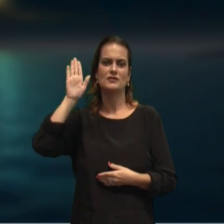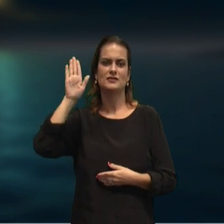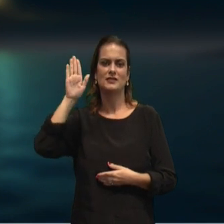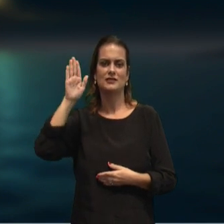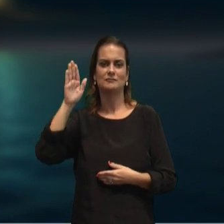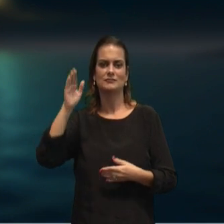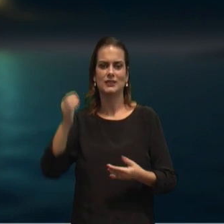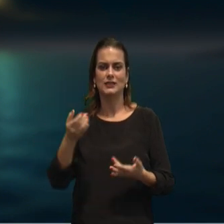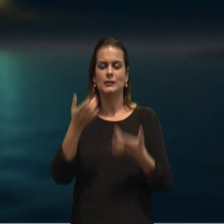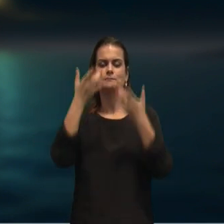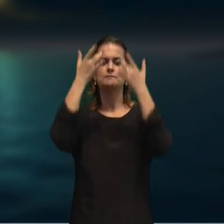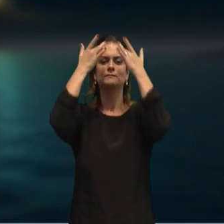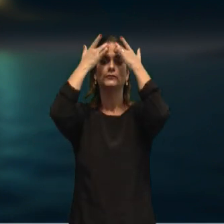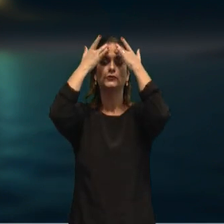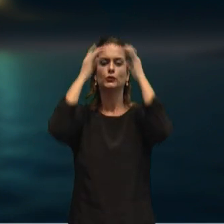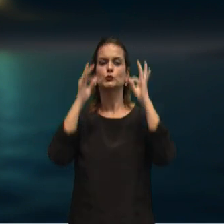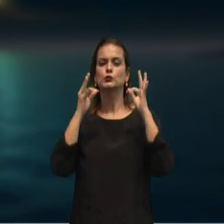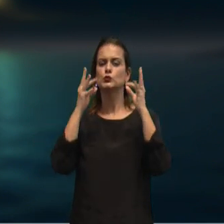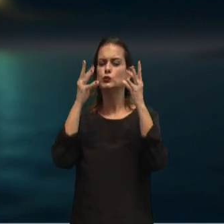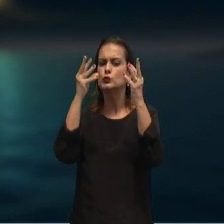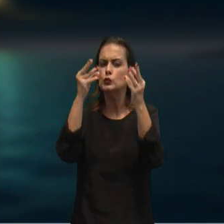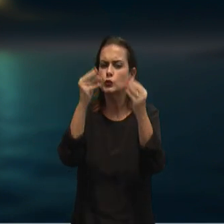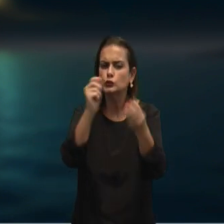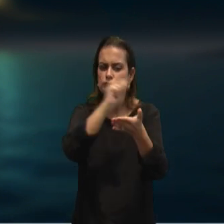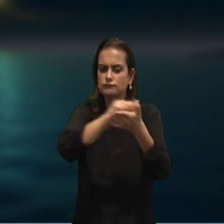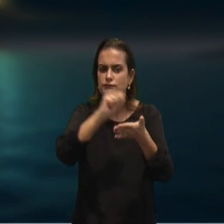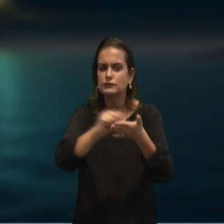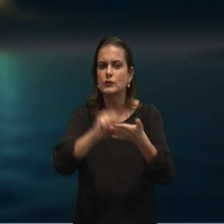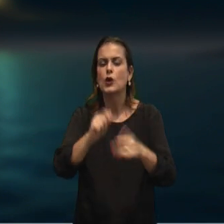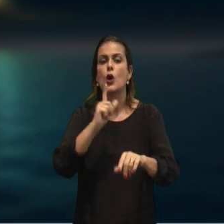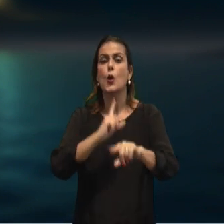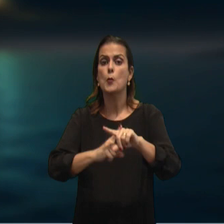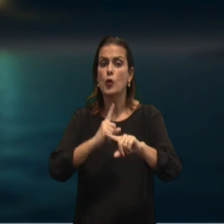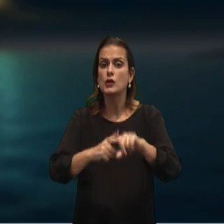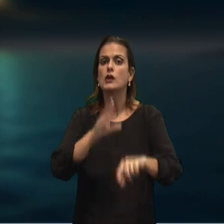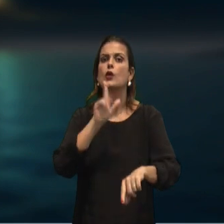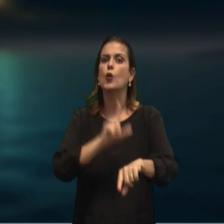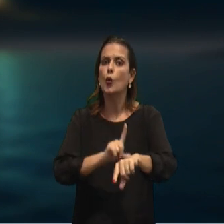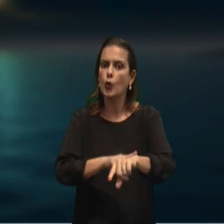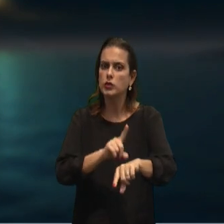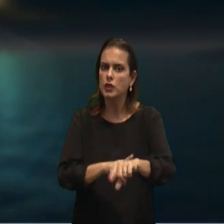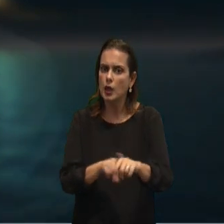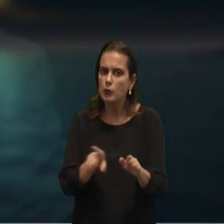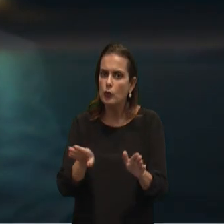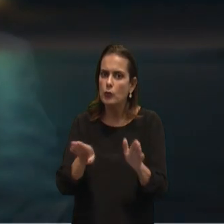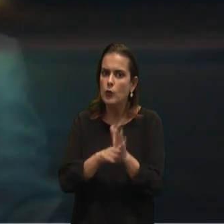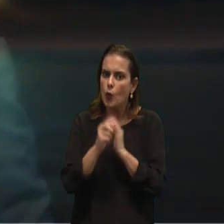as coisas nelas escritas, pois o tempo está próximo.